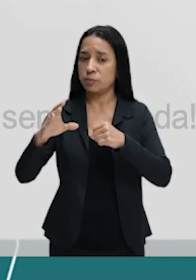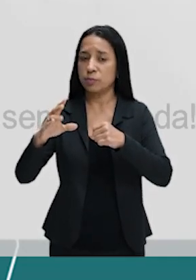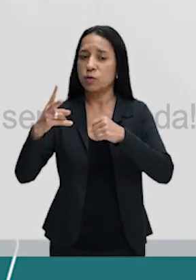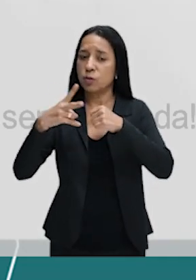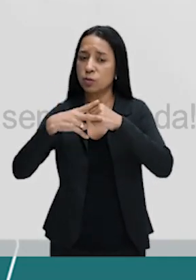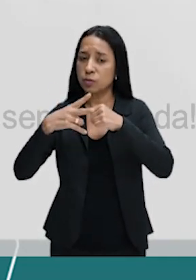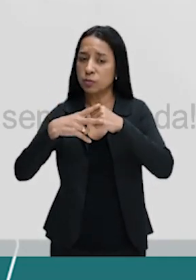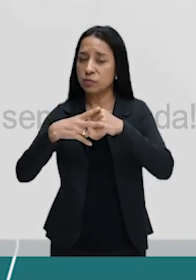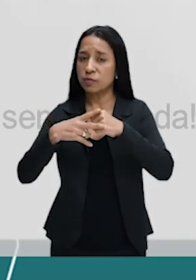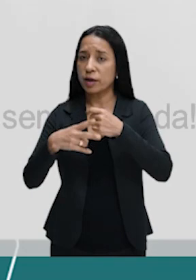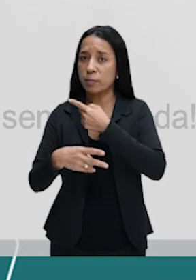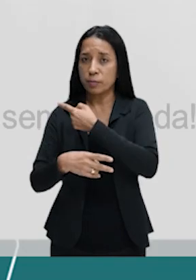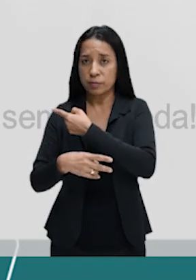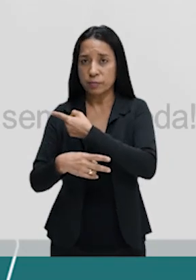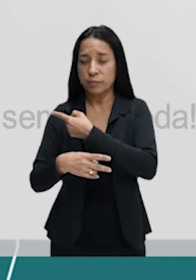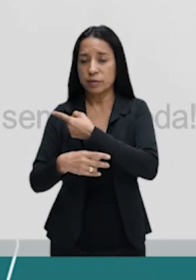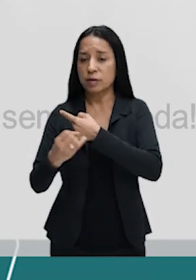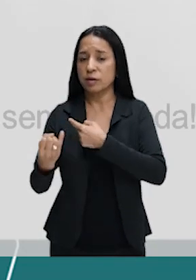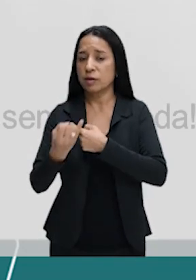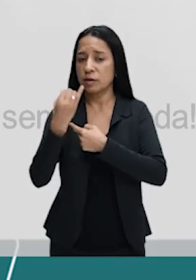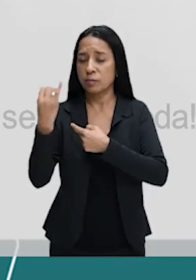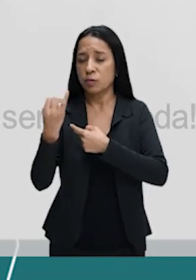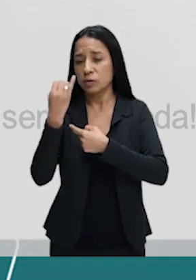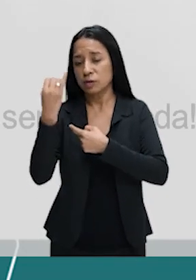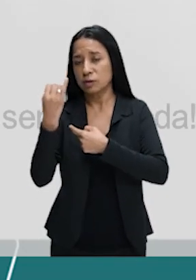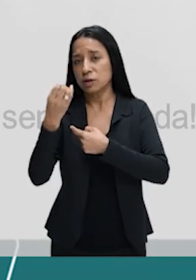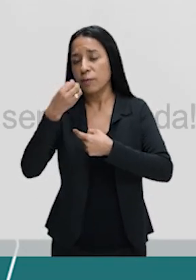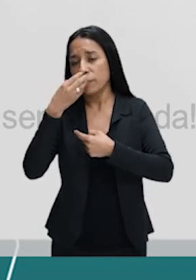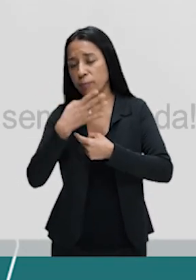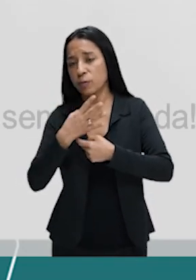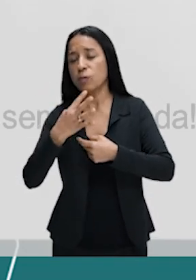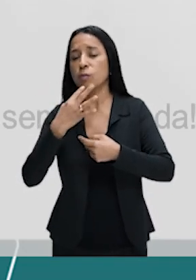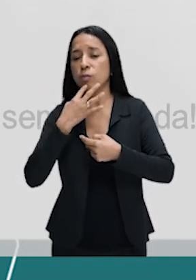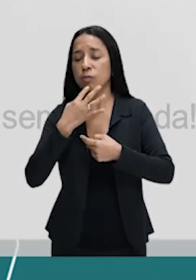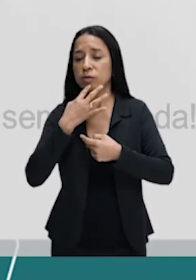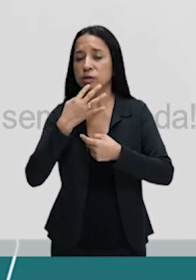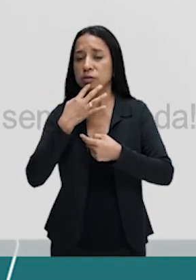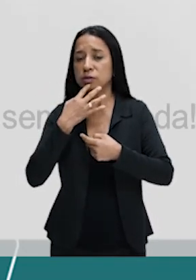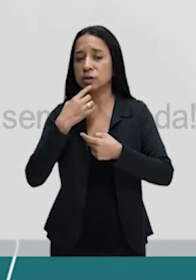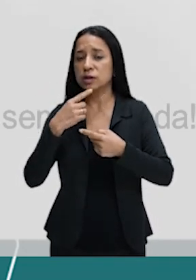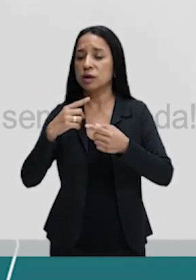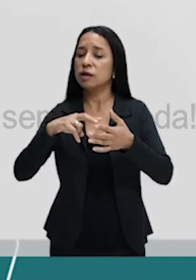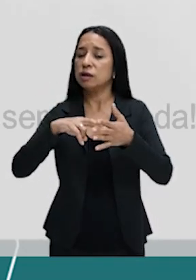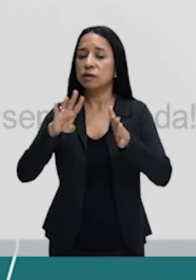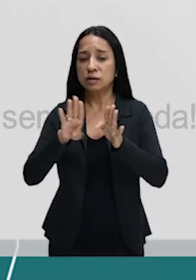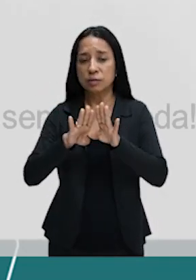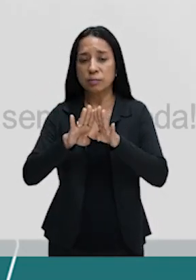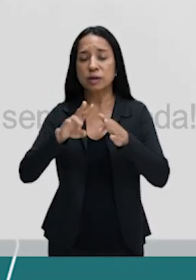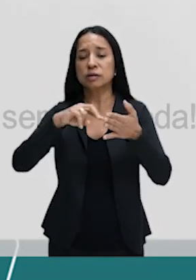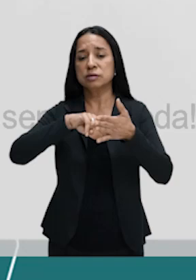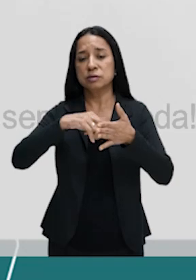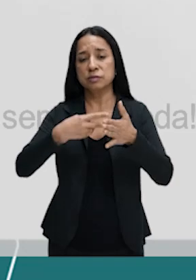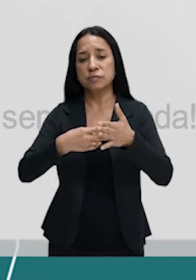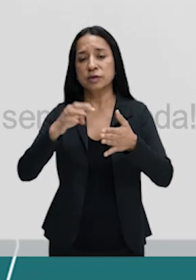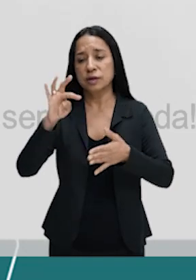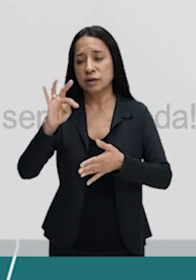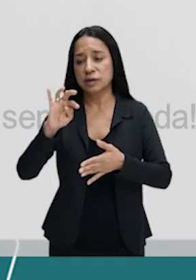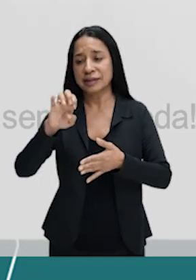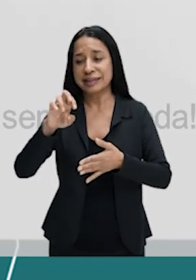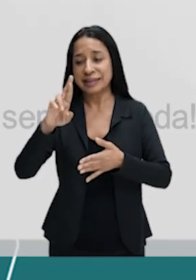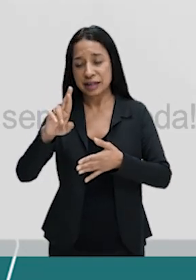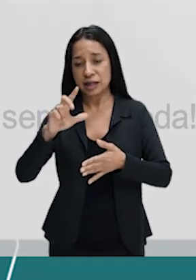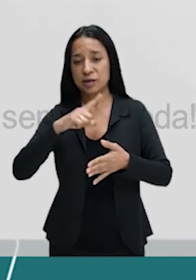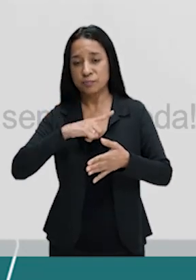você conheça o verbo haber e ele significa ter e haver. Lembra que a gente viu um lá atrás com o